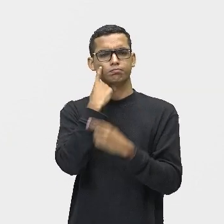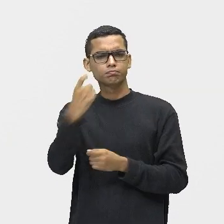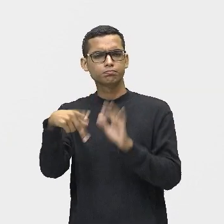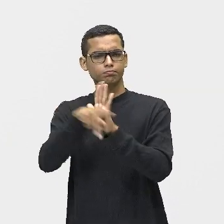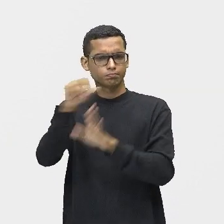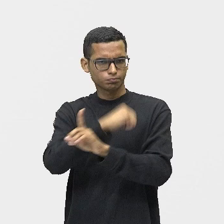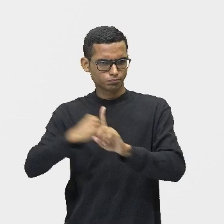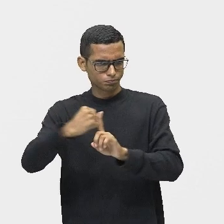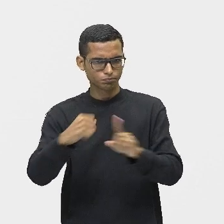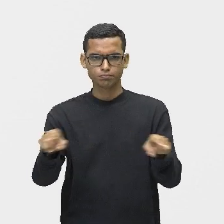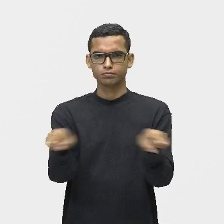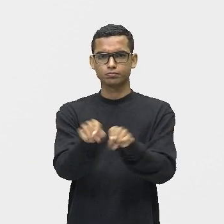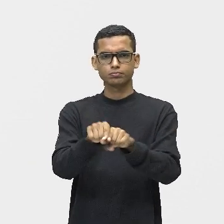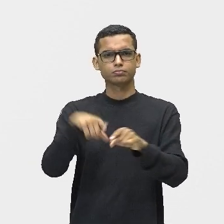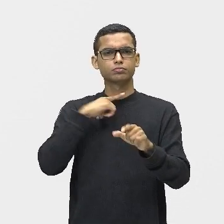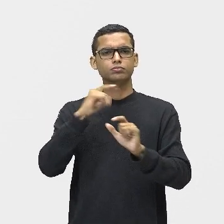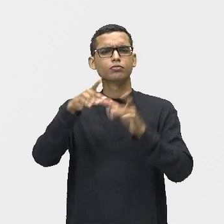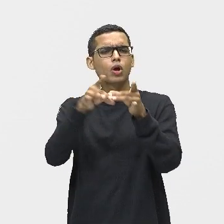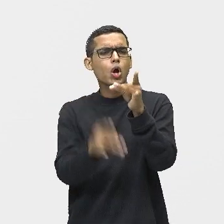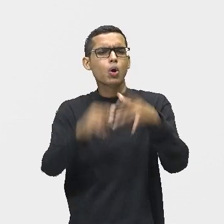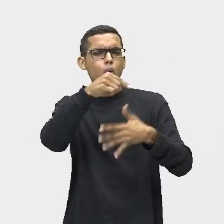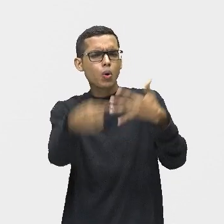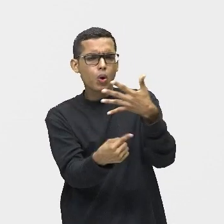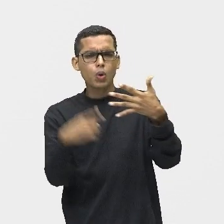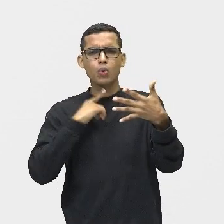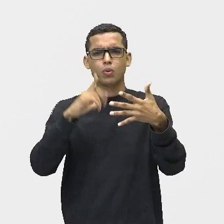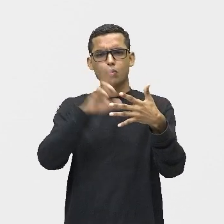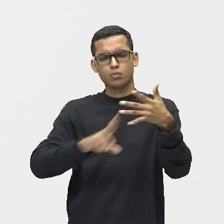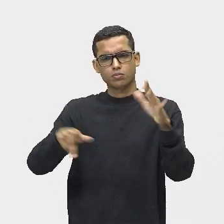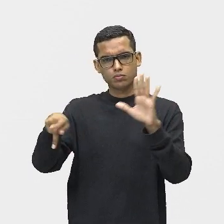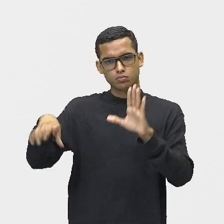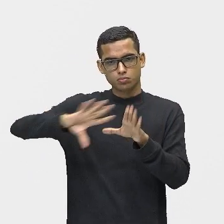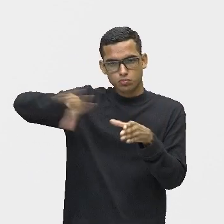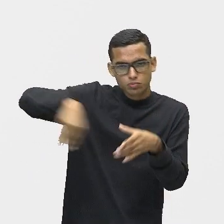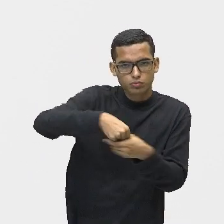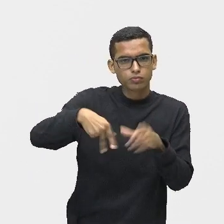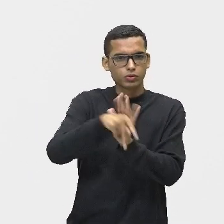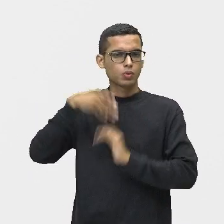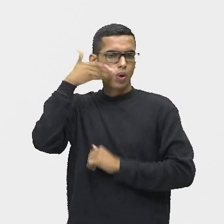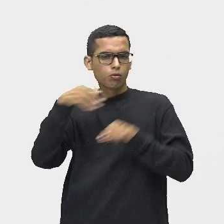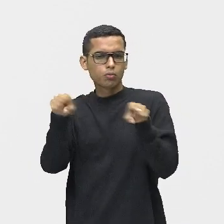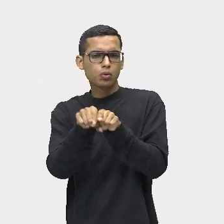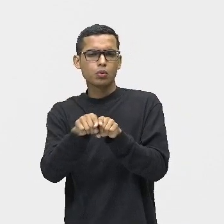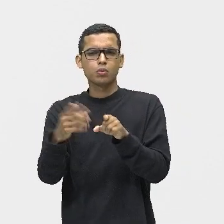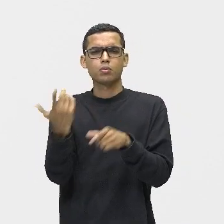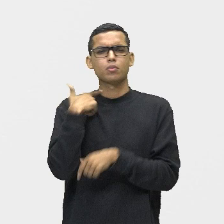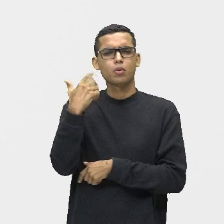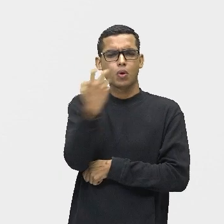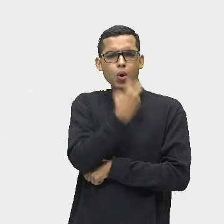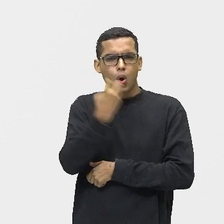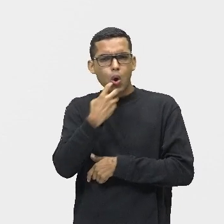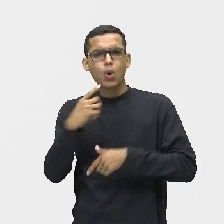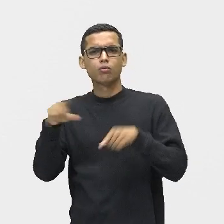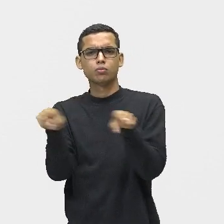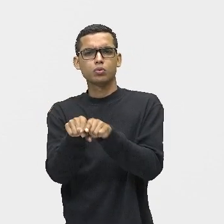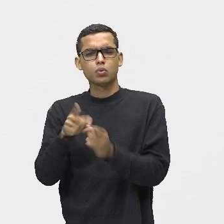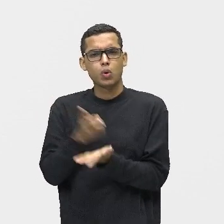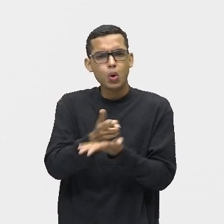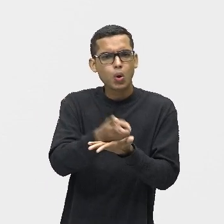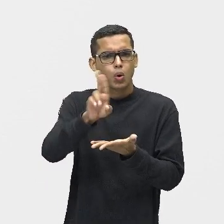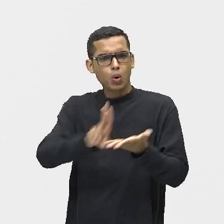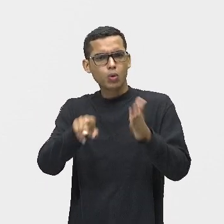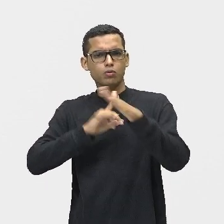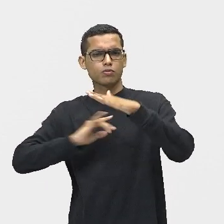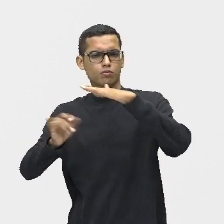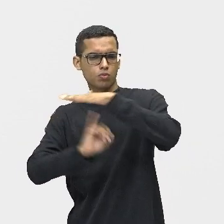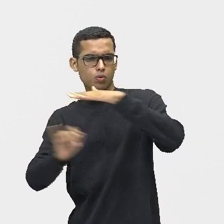da discursividade, mensagens orais de uso contínuo, em situação formal e informal, estratégias de escuta de textos